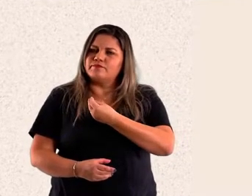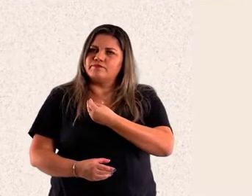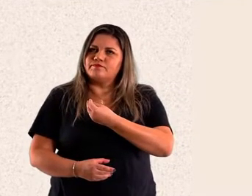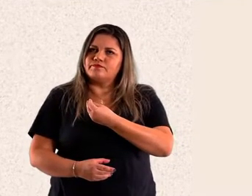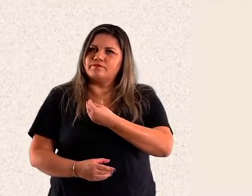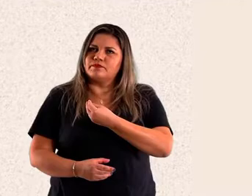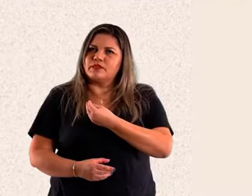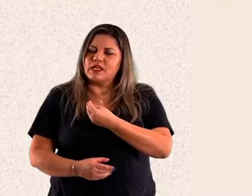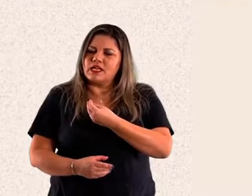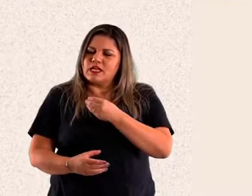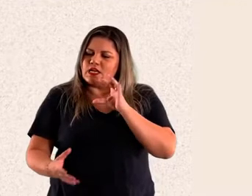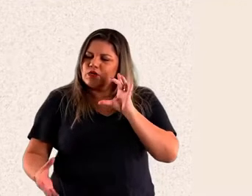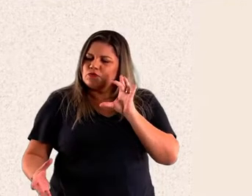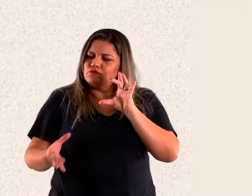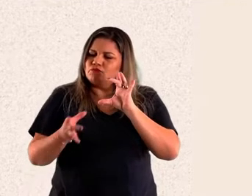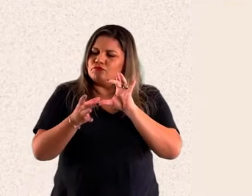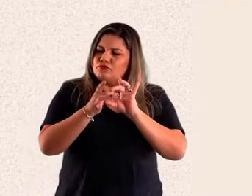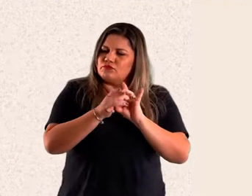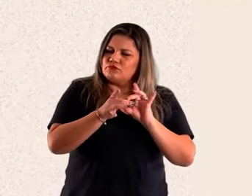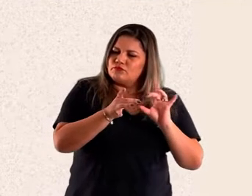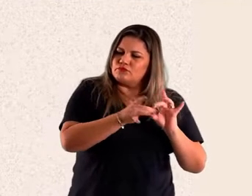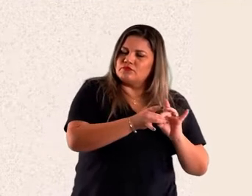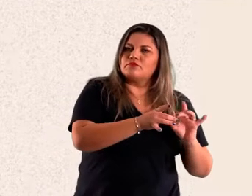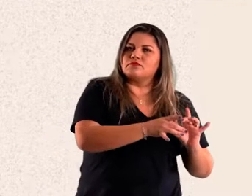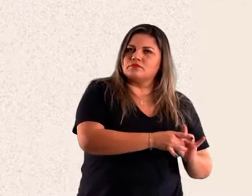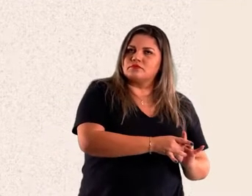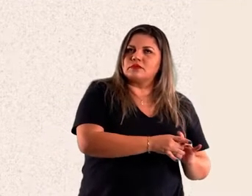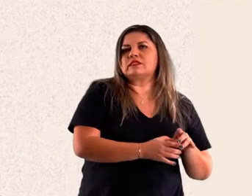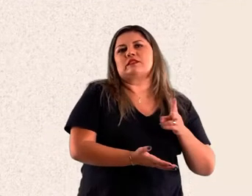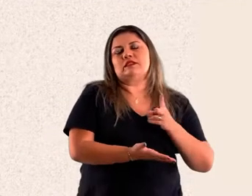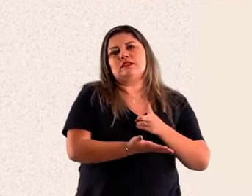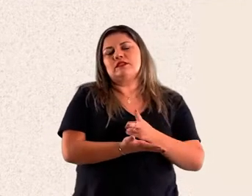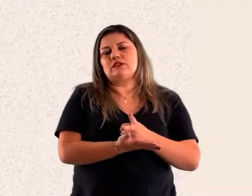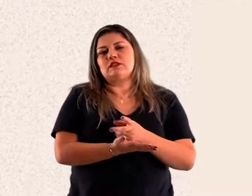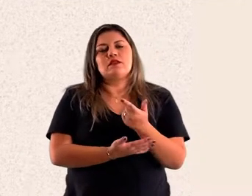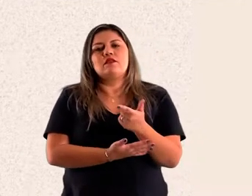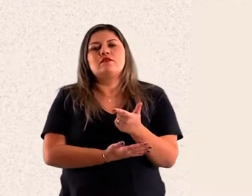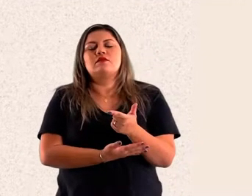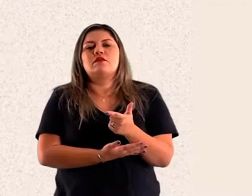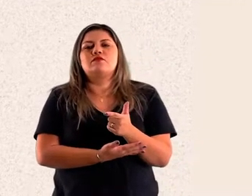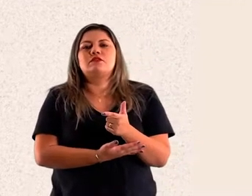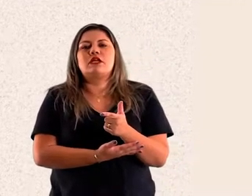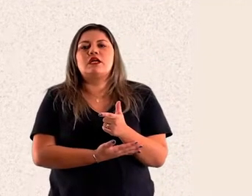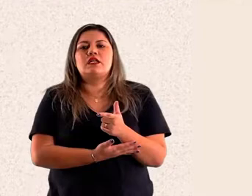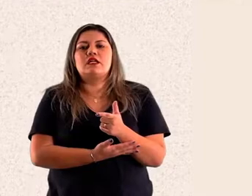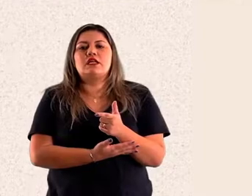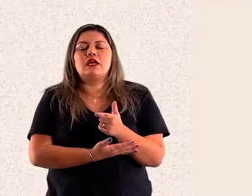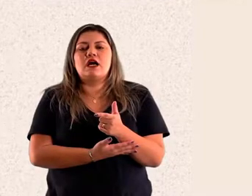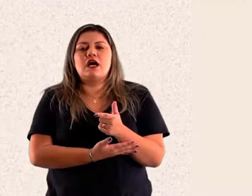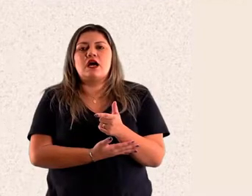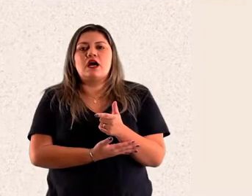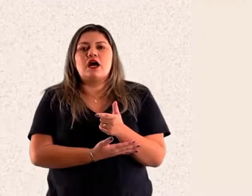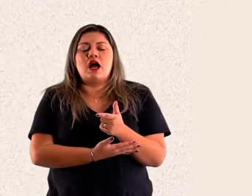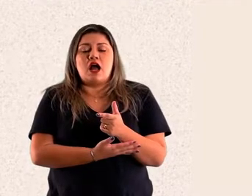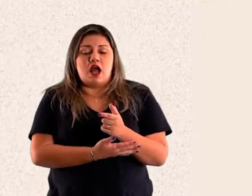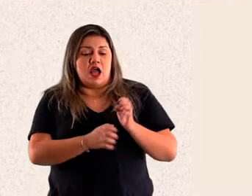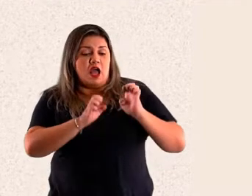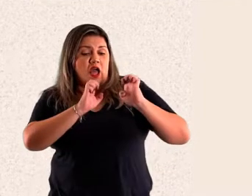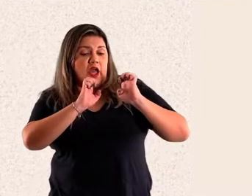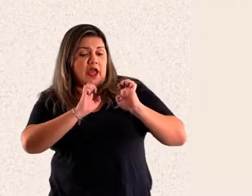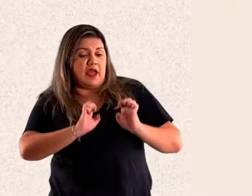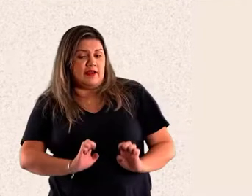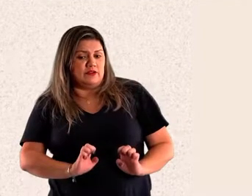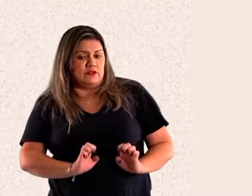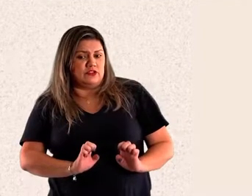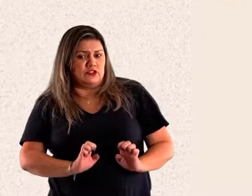totalmente contextual bom então não seria possível dentro desta abordagem uma ação a ética no